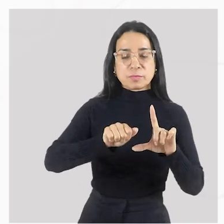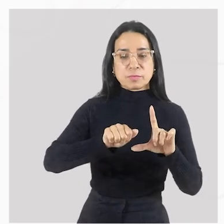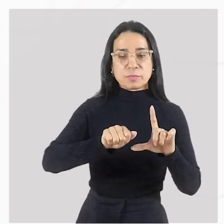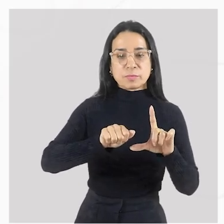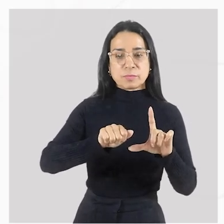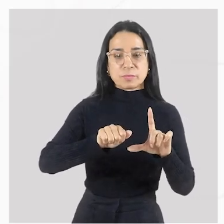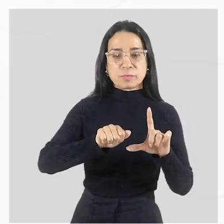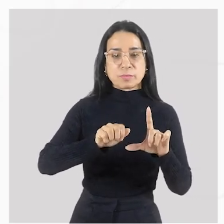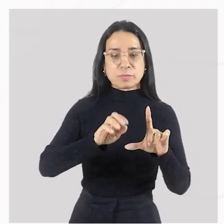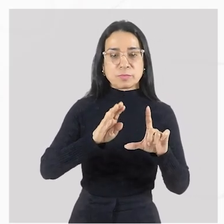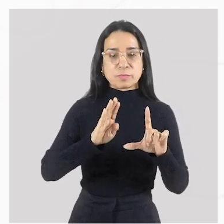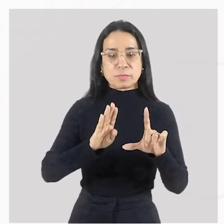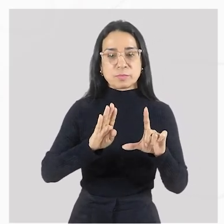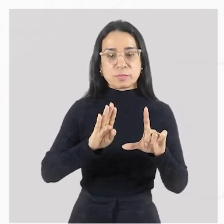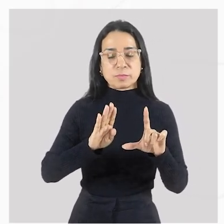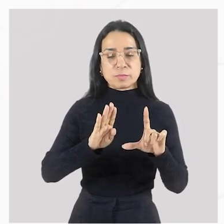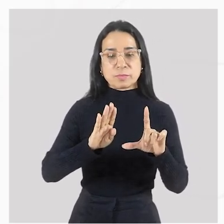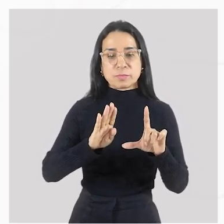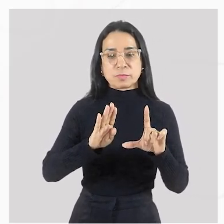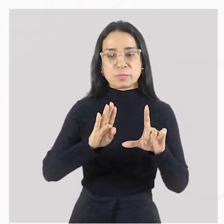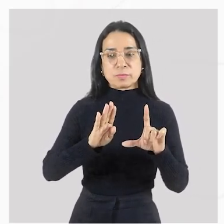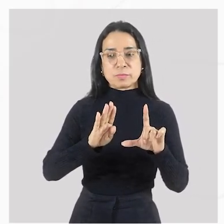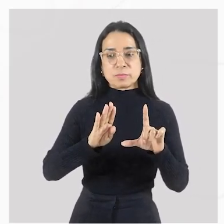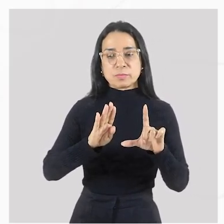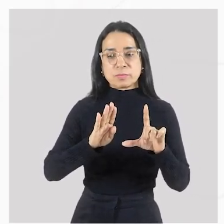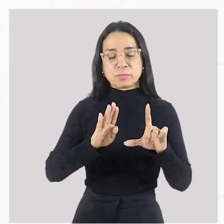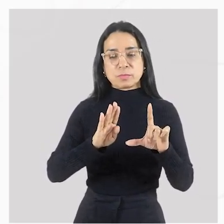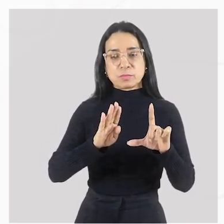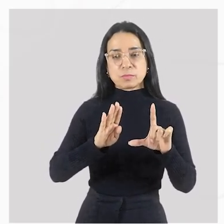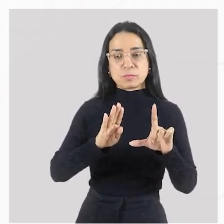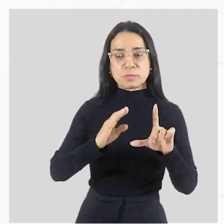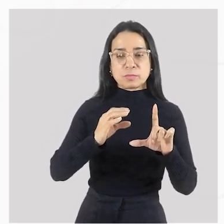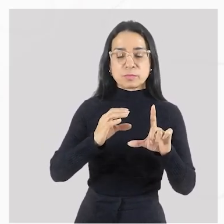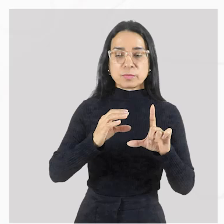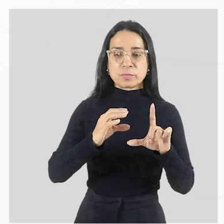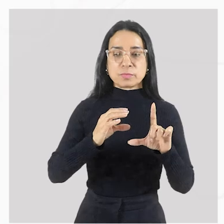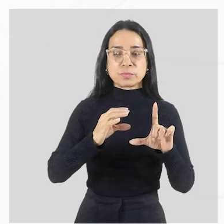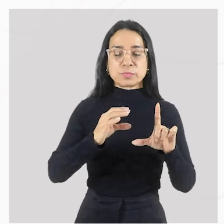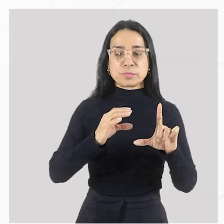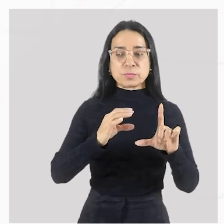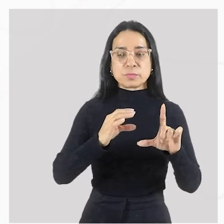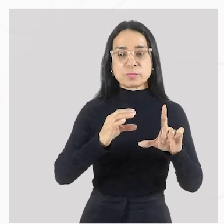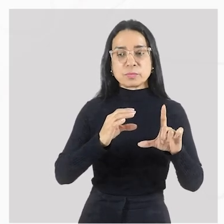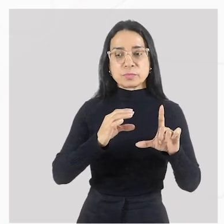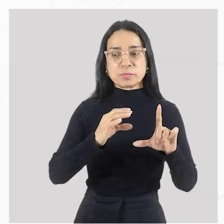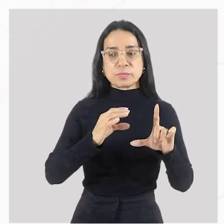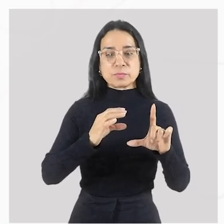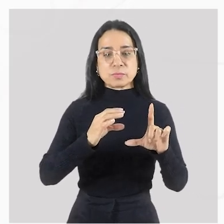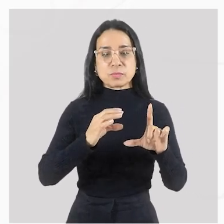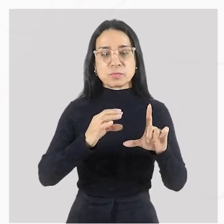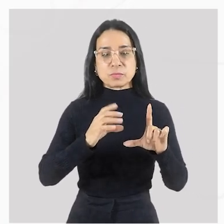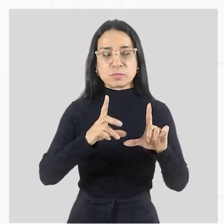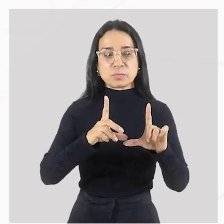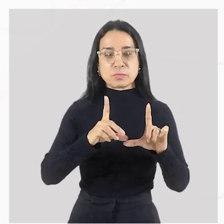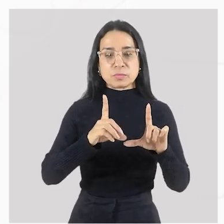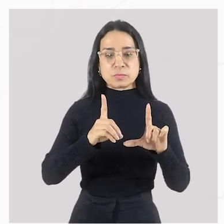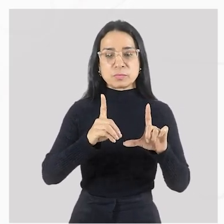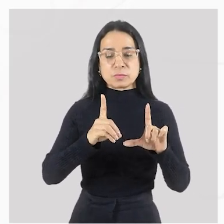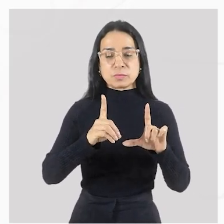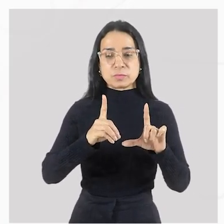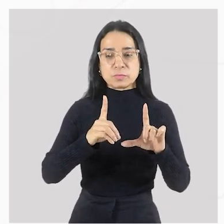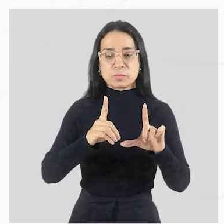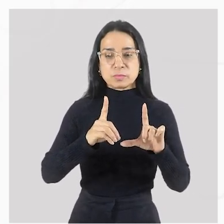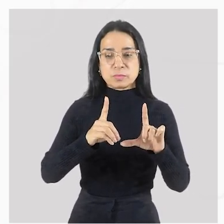nervosos. Letra B, estabilização das posições corporais. Letra C, movimentação do corpo. Letra